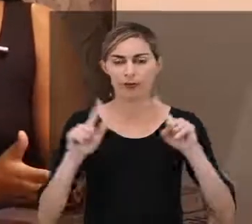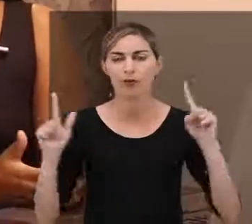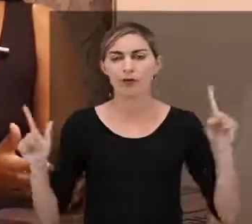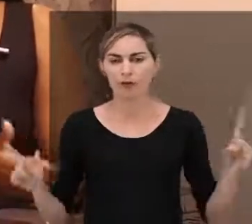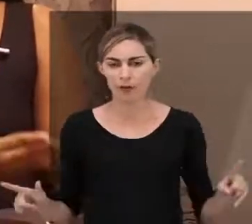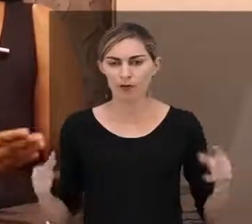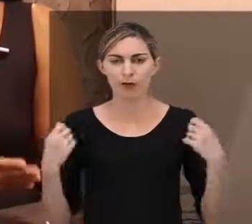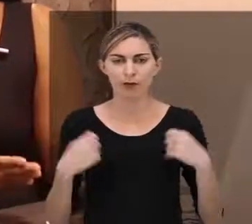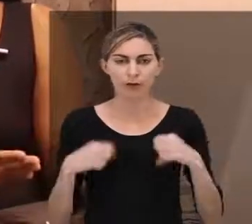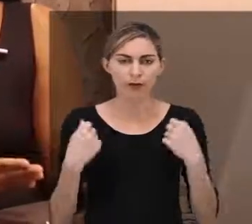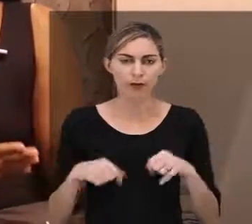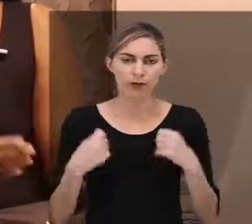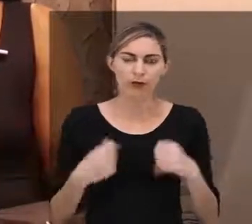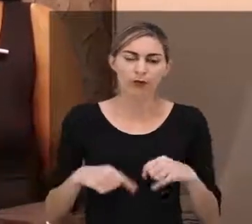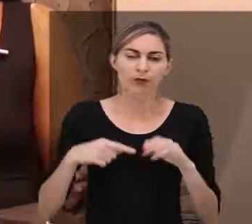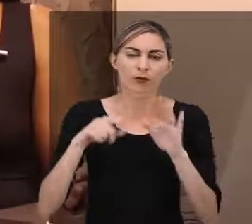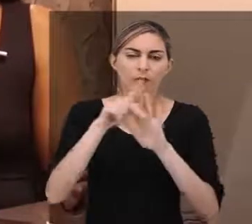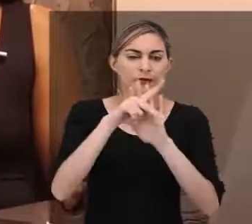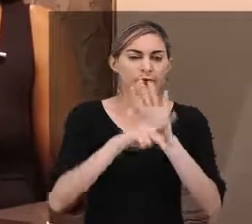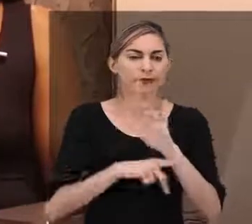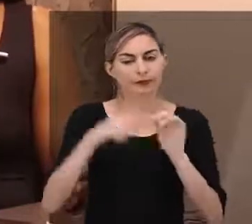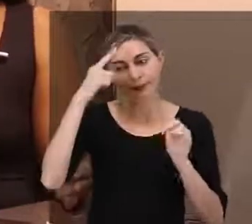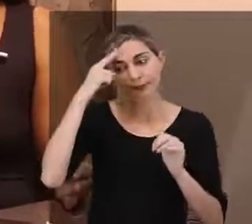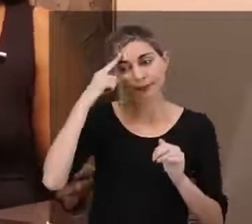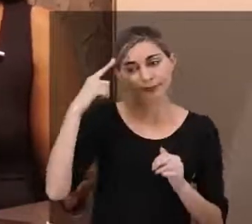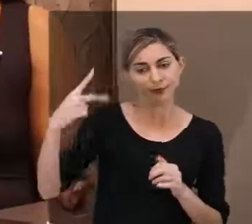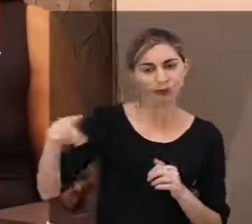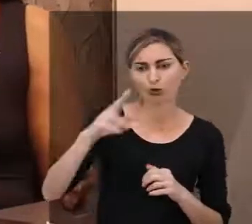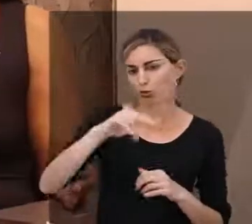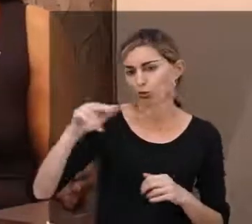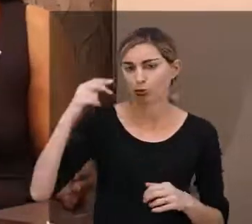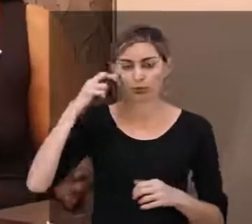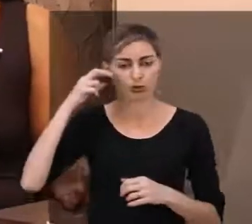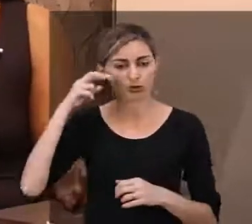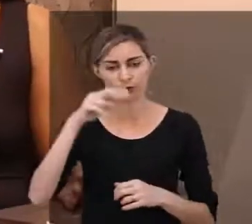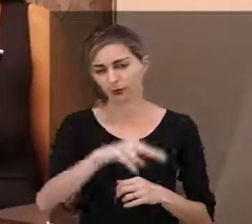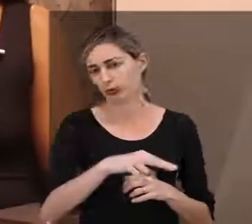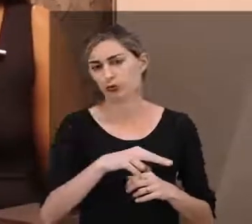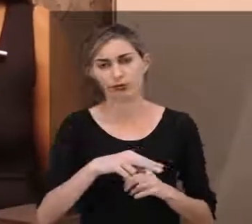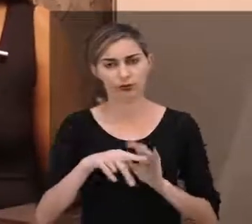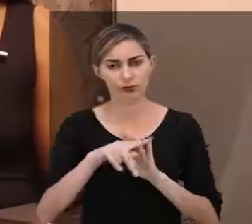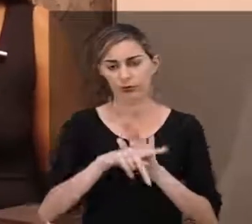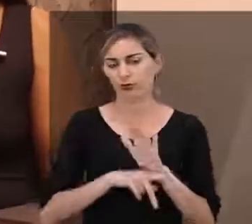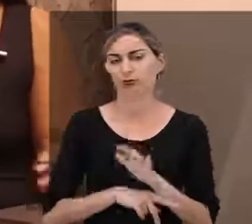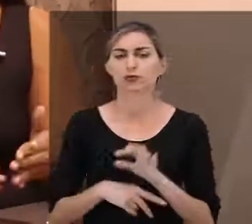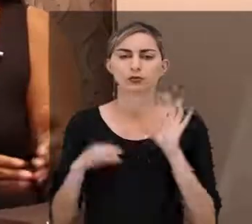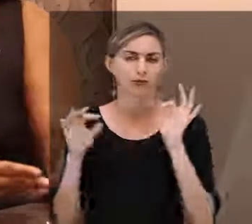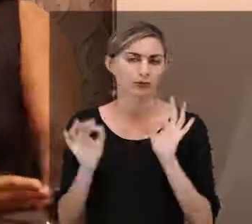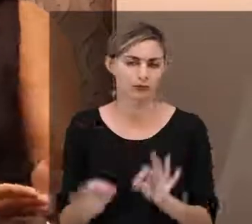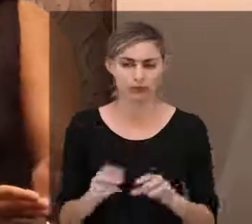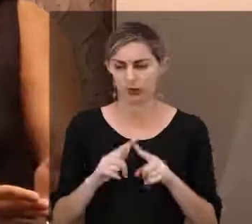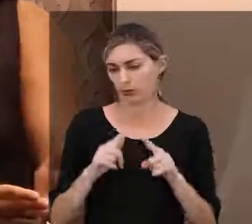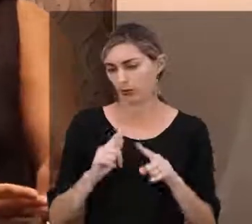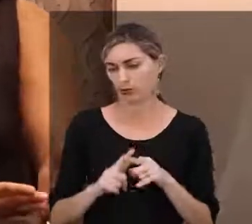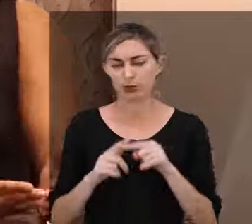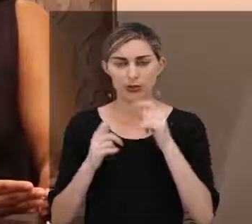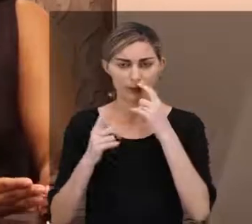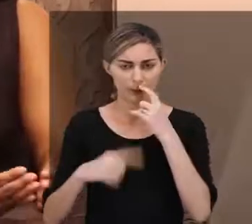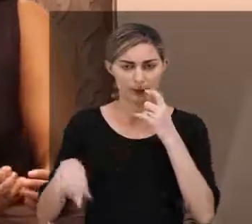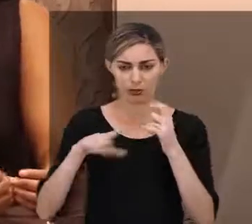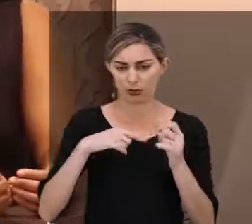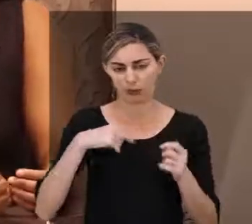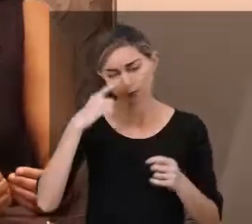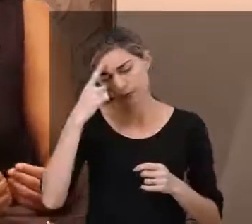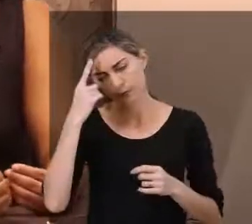tem que fazer sempre o projeto pensando no outro que nunca viu aquele projeto. E aí vai dar certo, porque se a gente está fazendo com essa